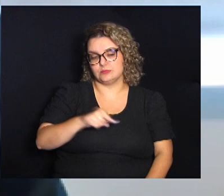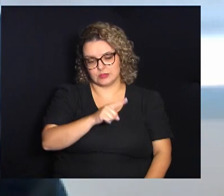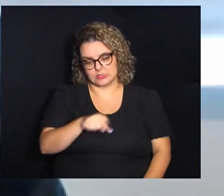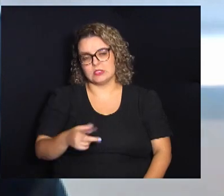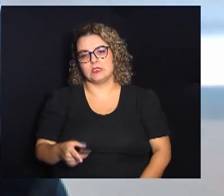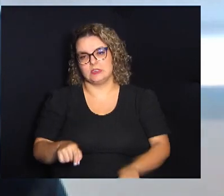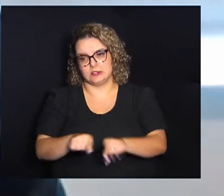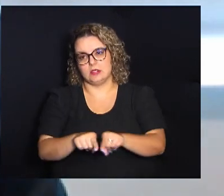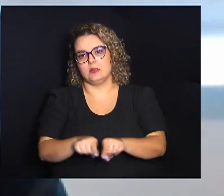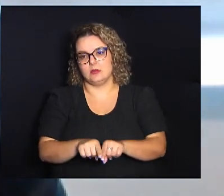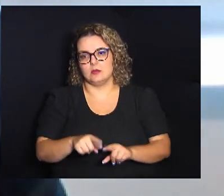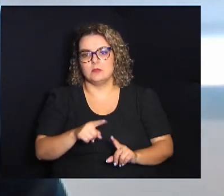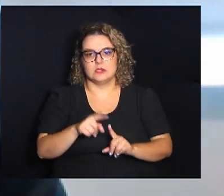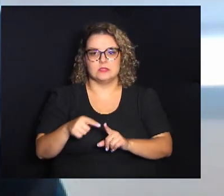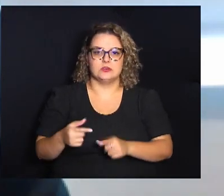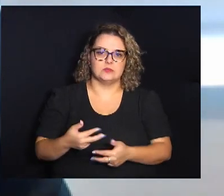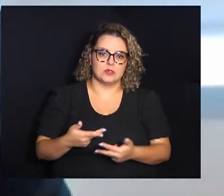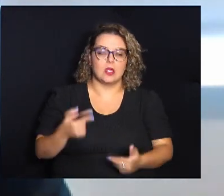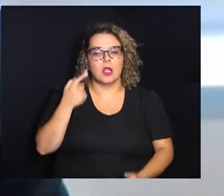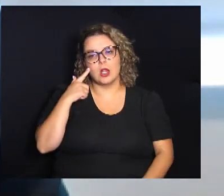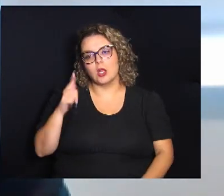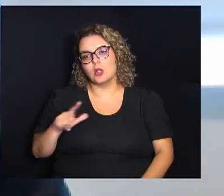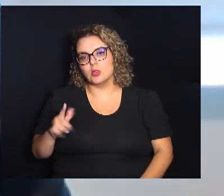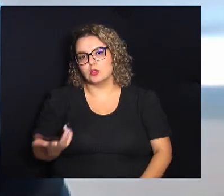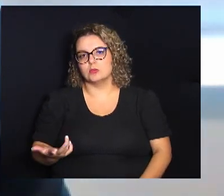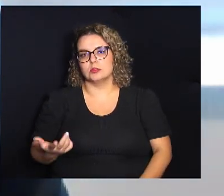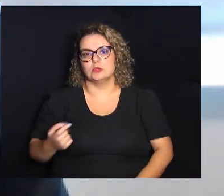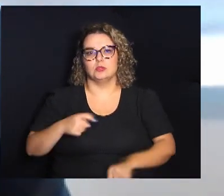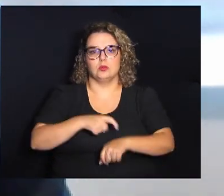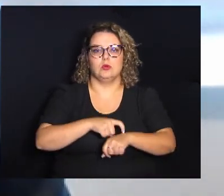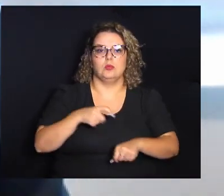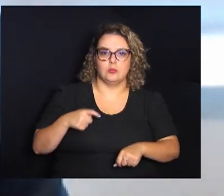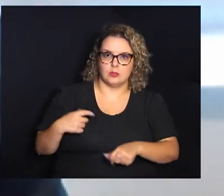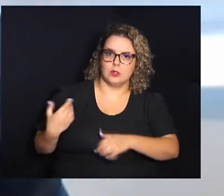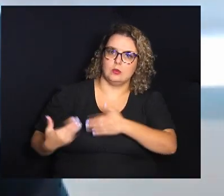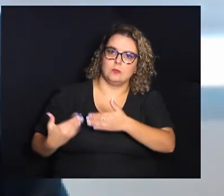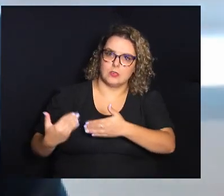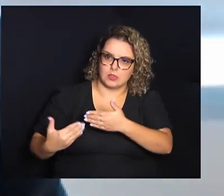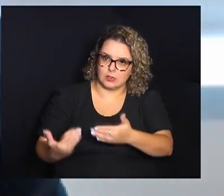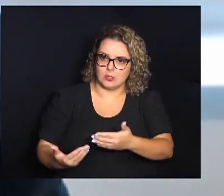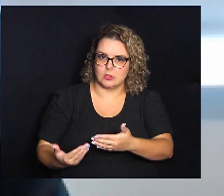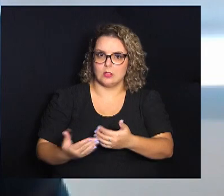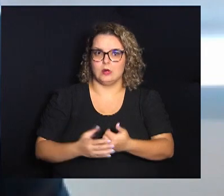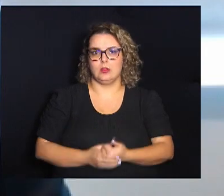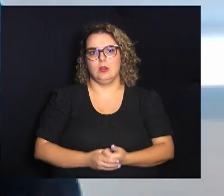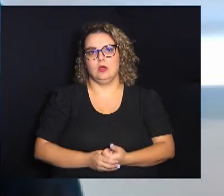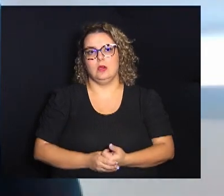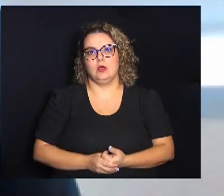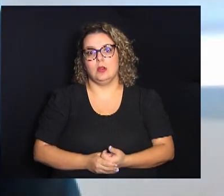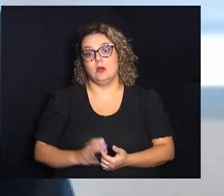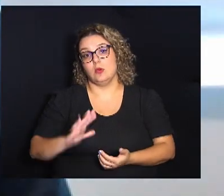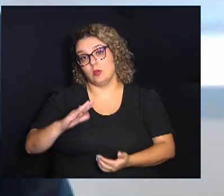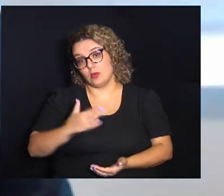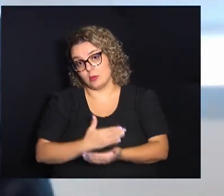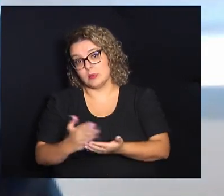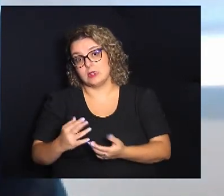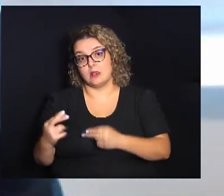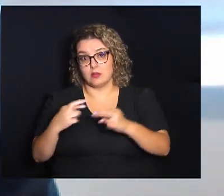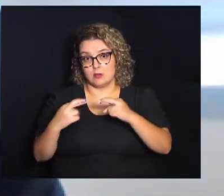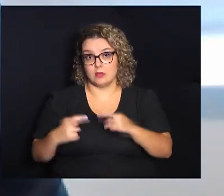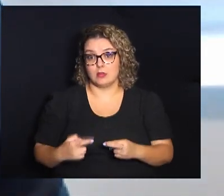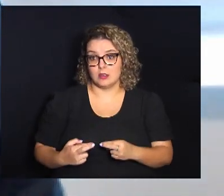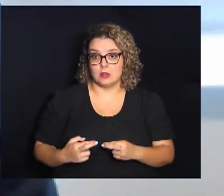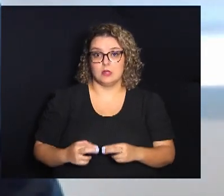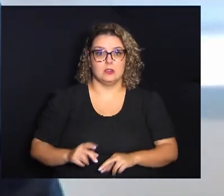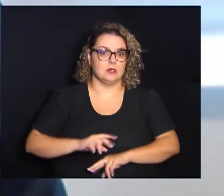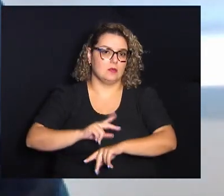para esse tipo de coisa. É óbvio que durante o percurso do tempo a gente começar a verificar que tem muitas empresas lá de fora